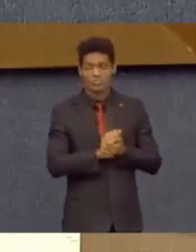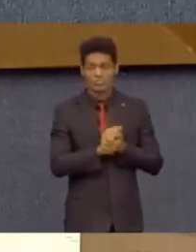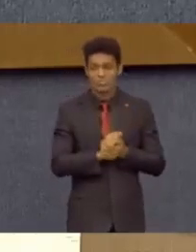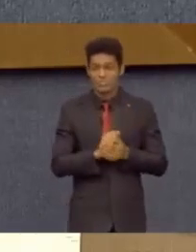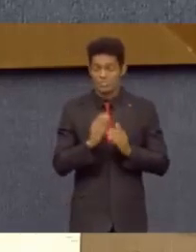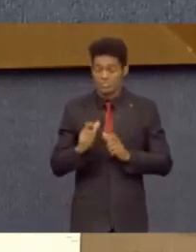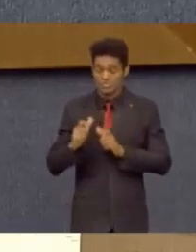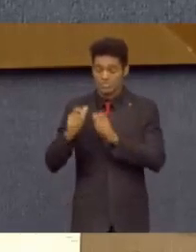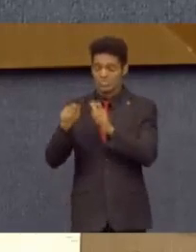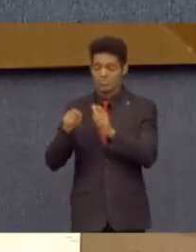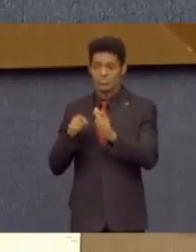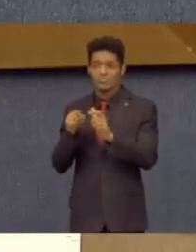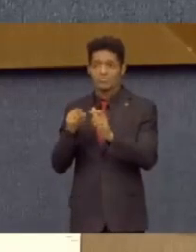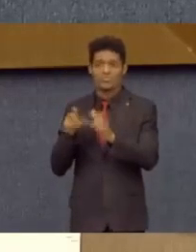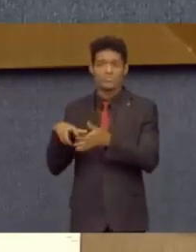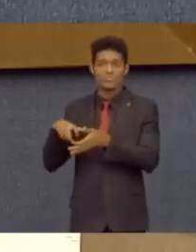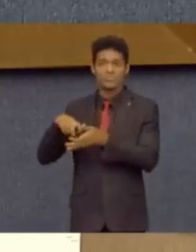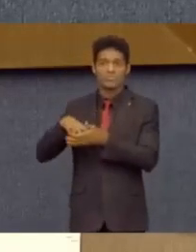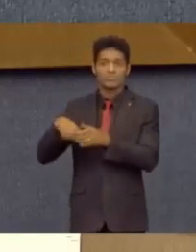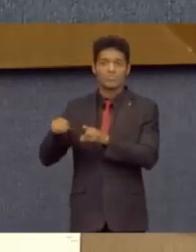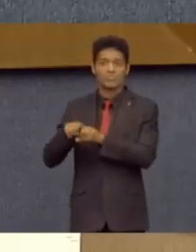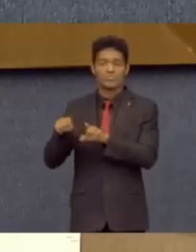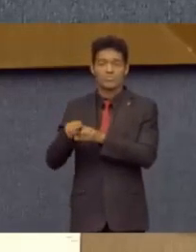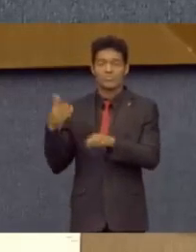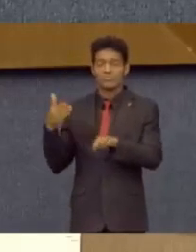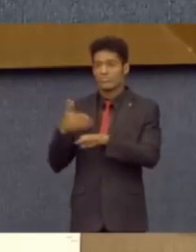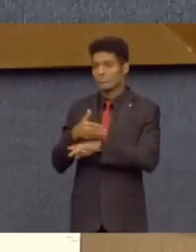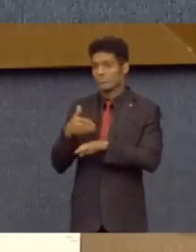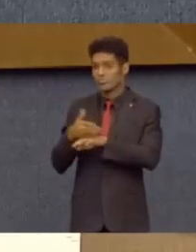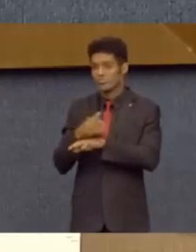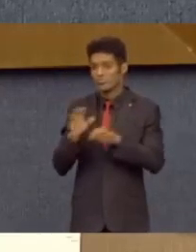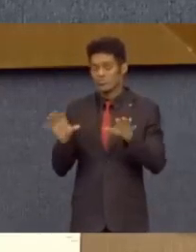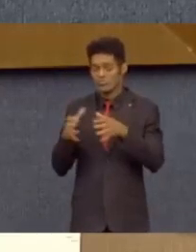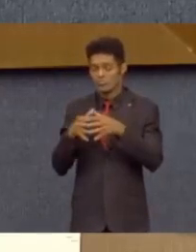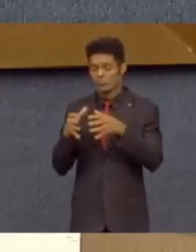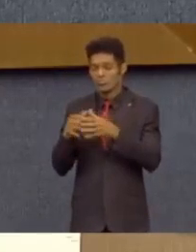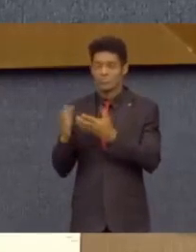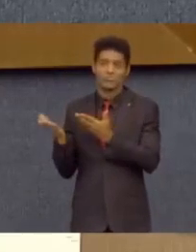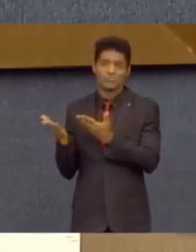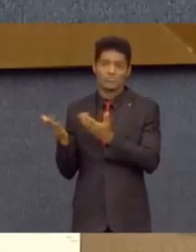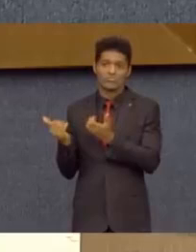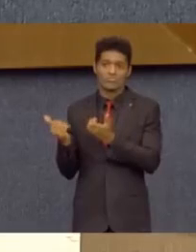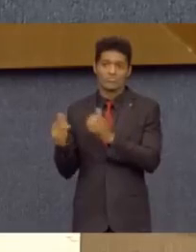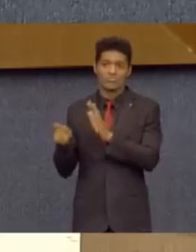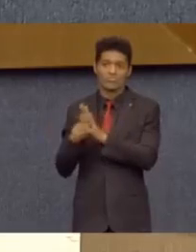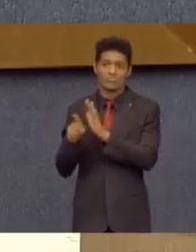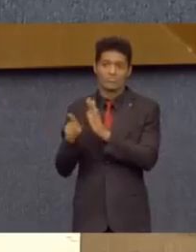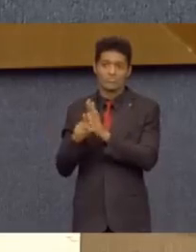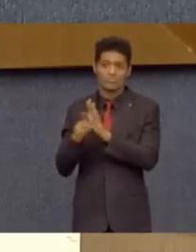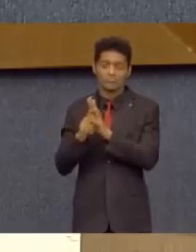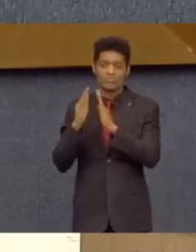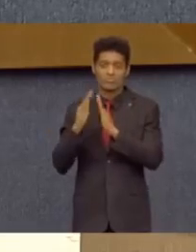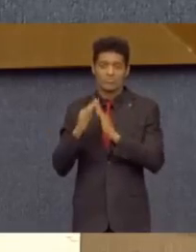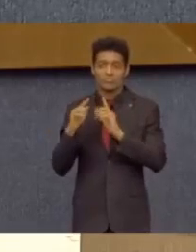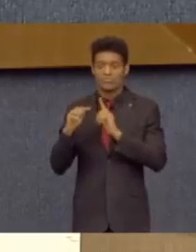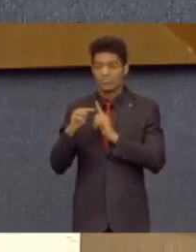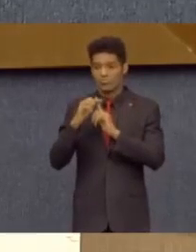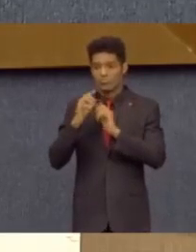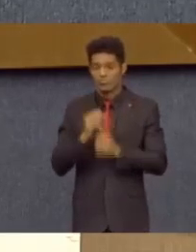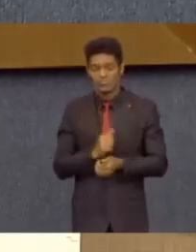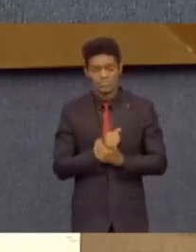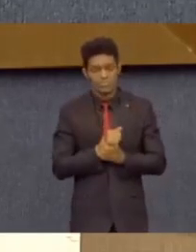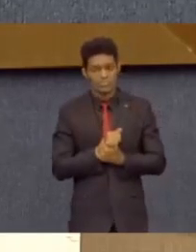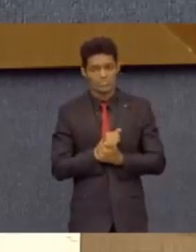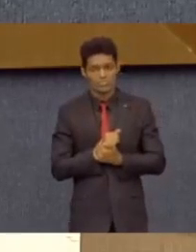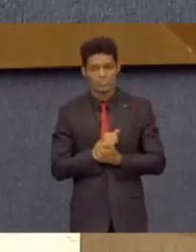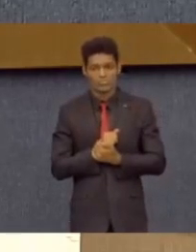gruta e para participar do grupo de jovens da igreja. A culminância do seu sonho de